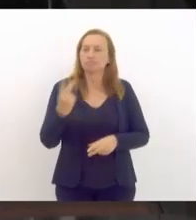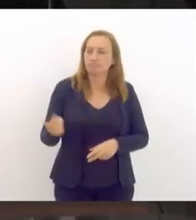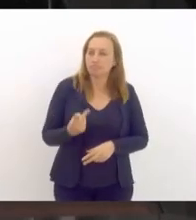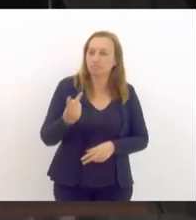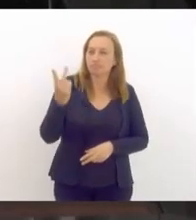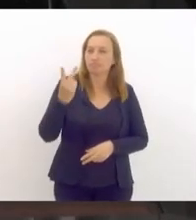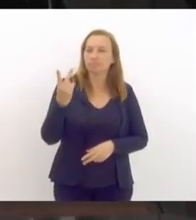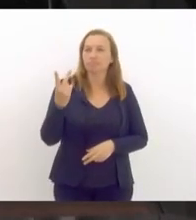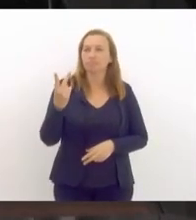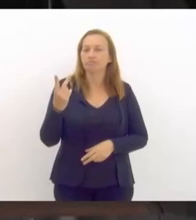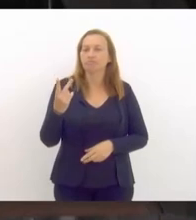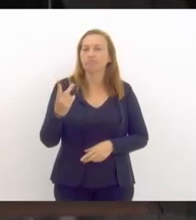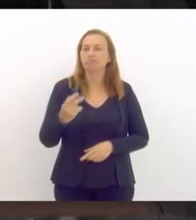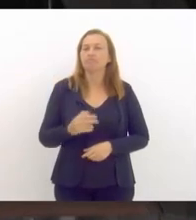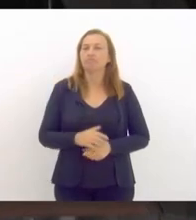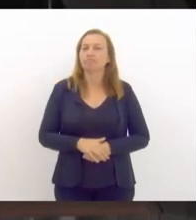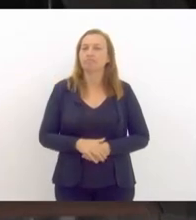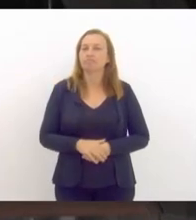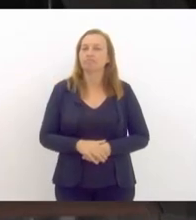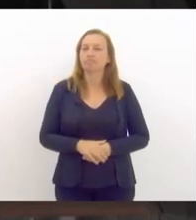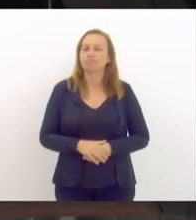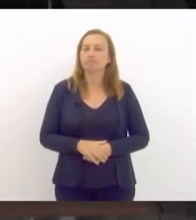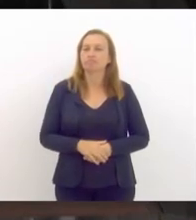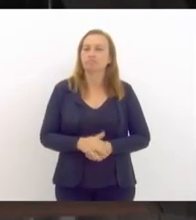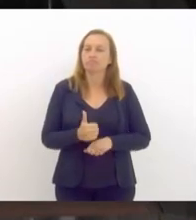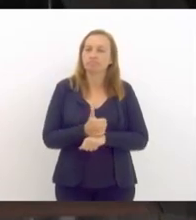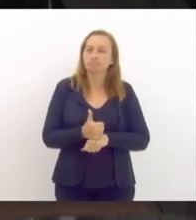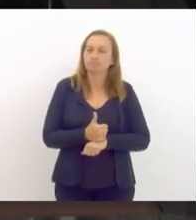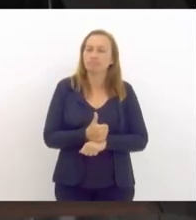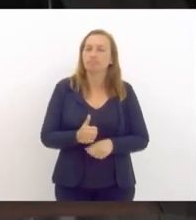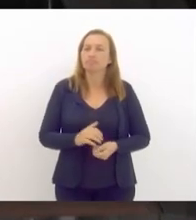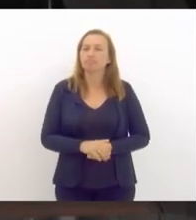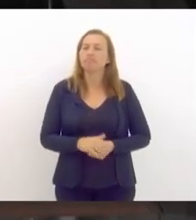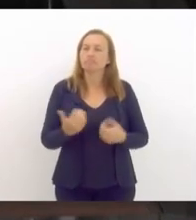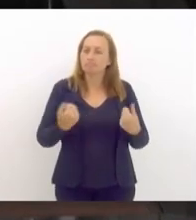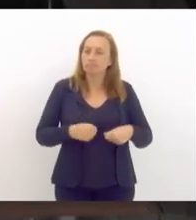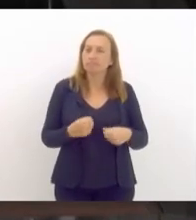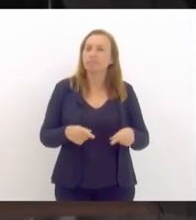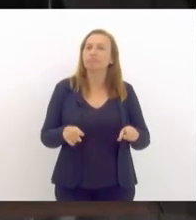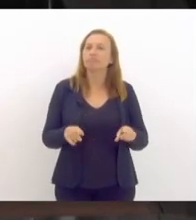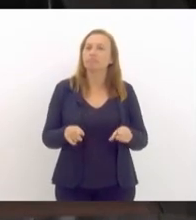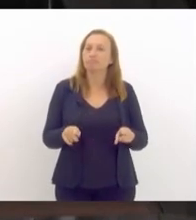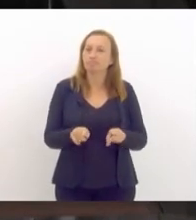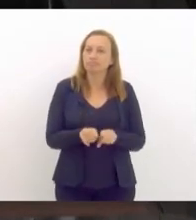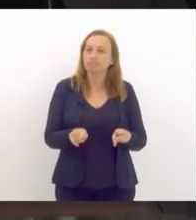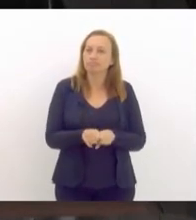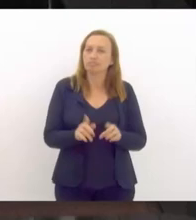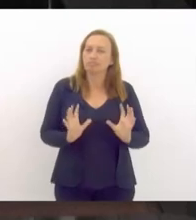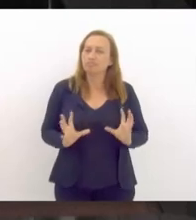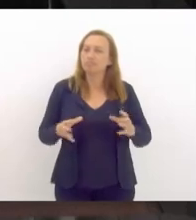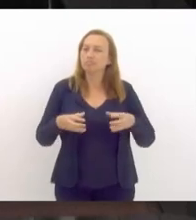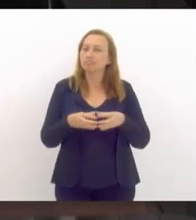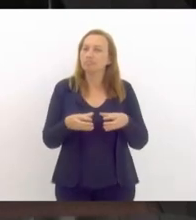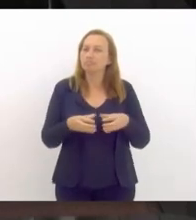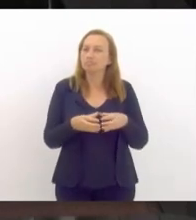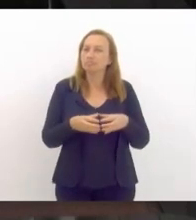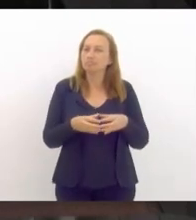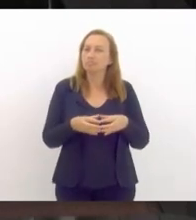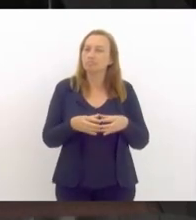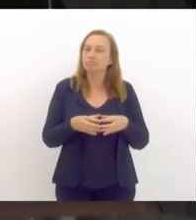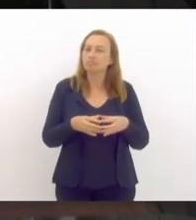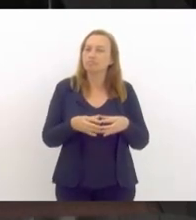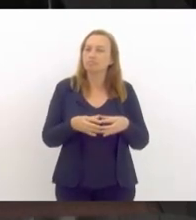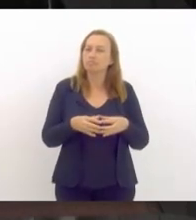a valorização de um terço é preciso também que a gente possa ter um conjunto de mobilizações